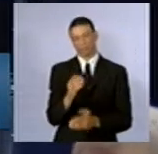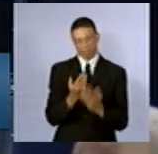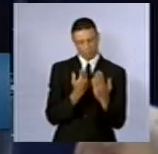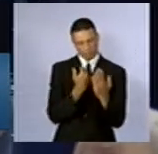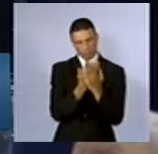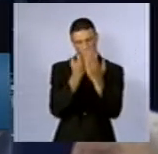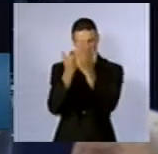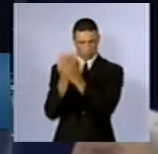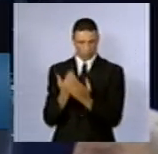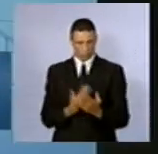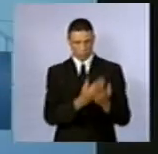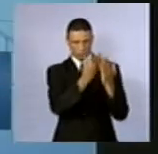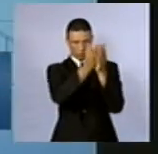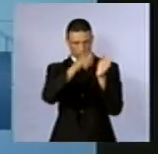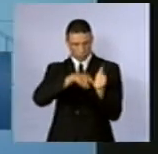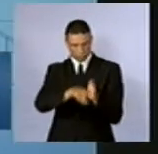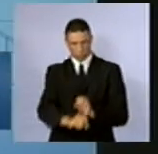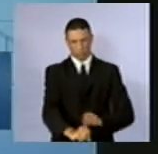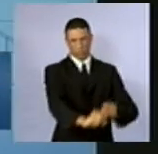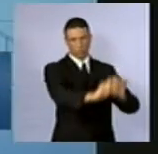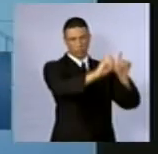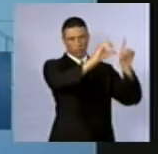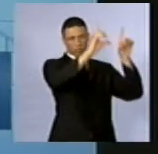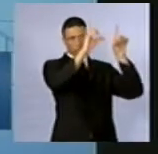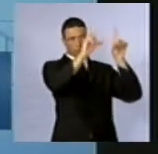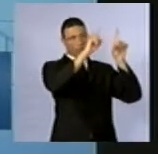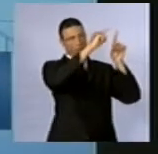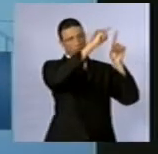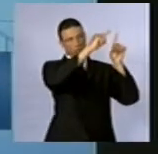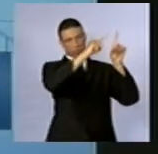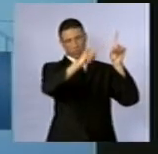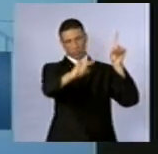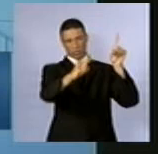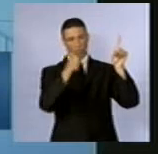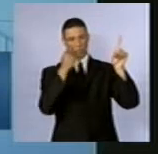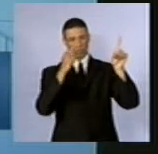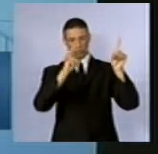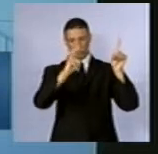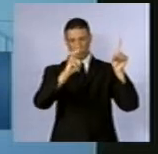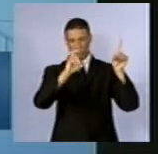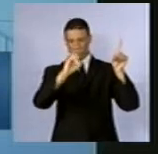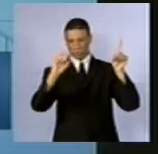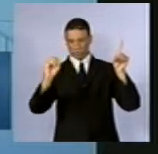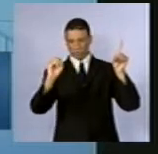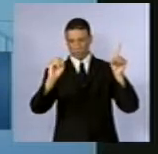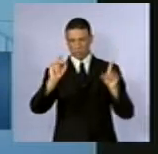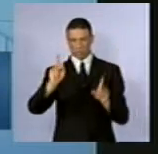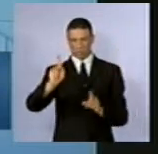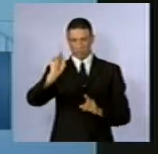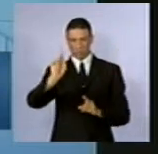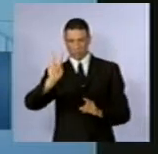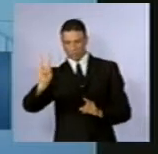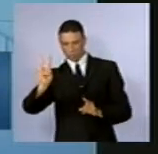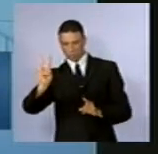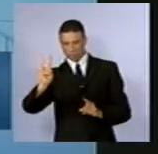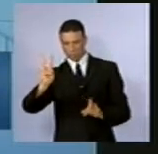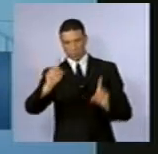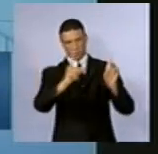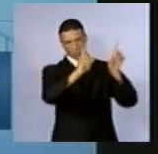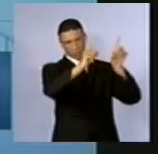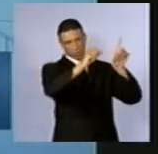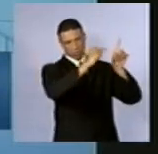né? É possível ver no canto esquerdo ali uma linha típica de 500 kV. ela gera um campo da ordem de